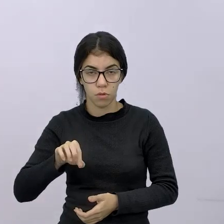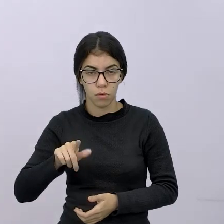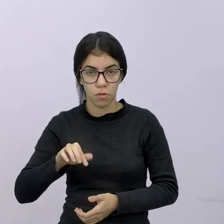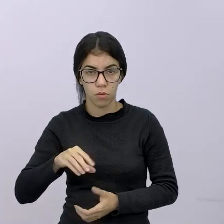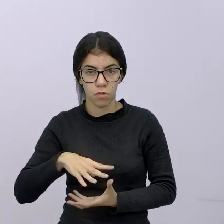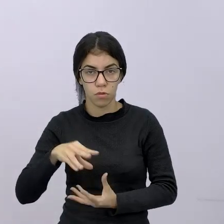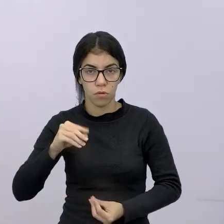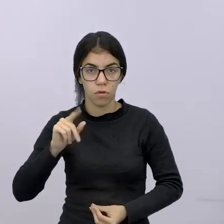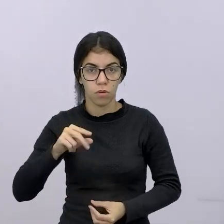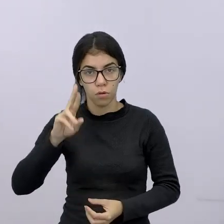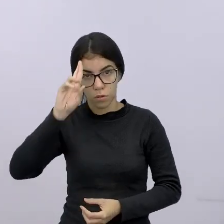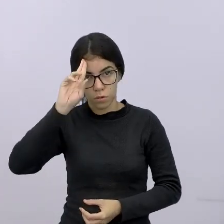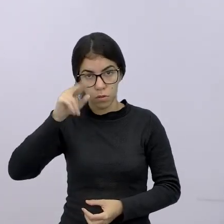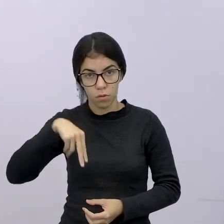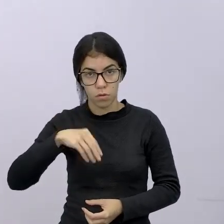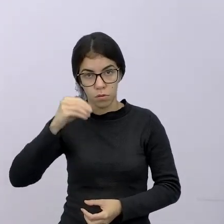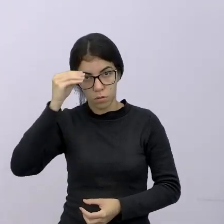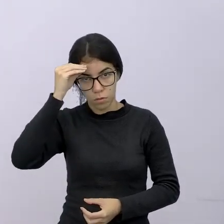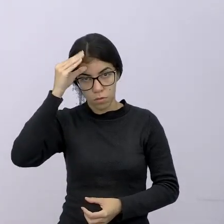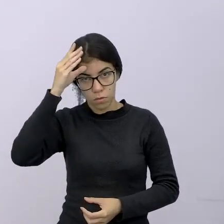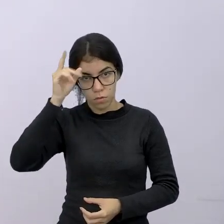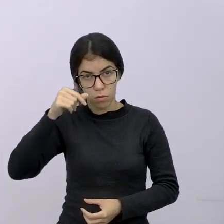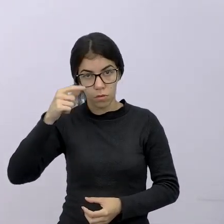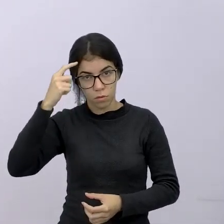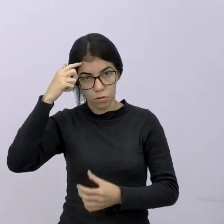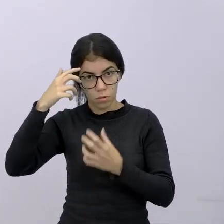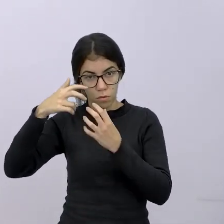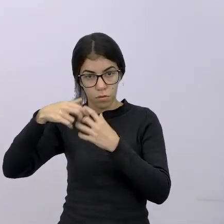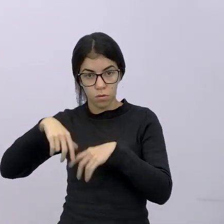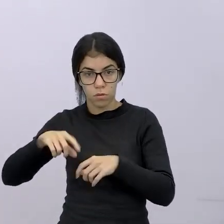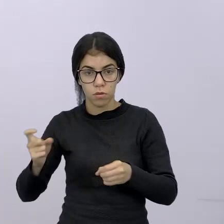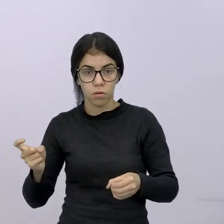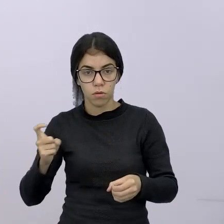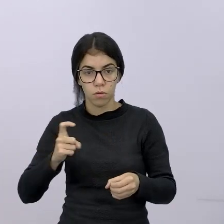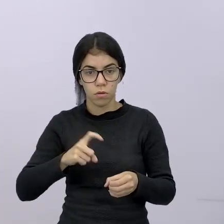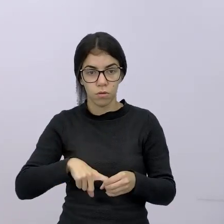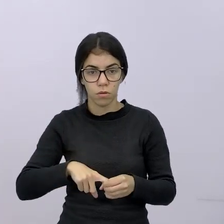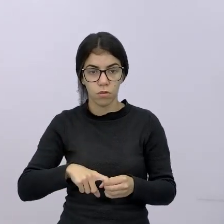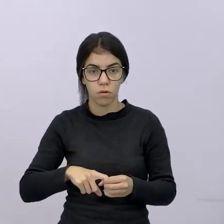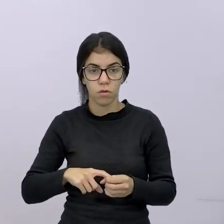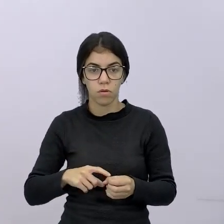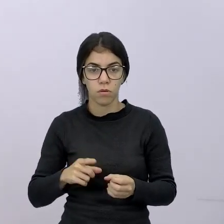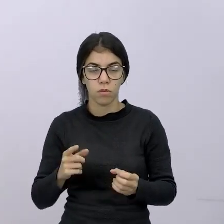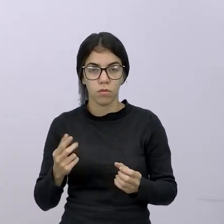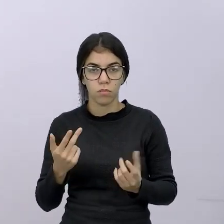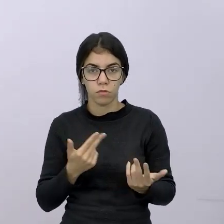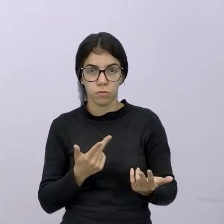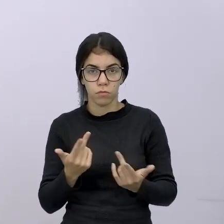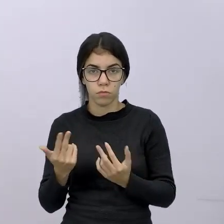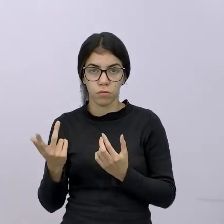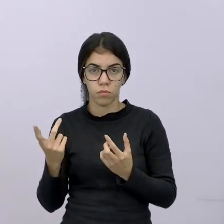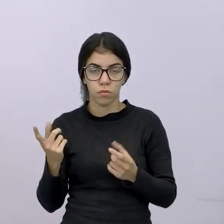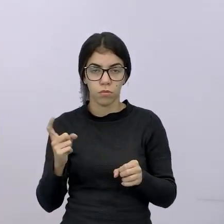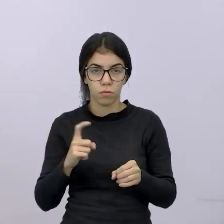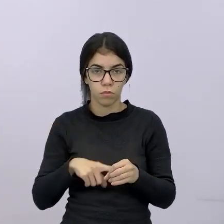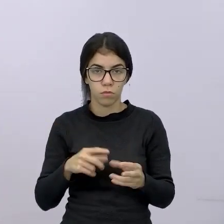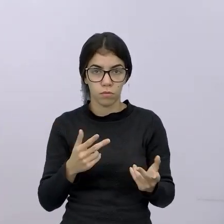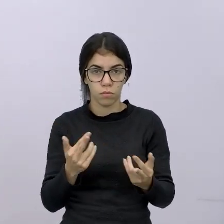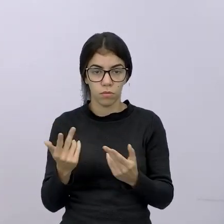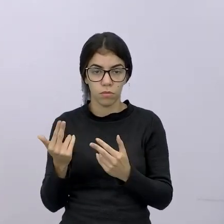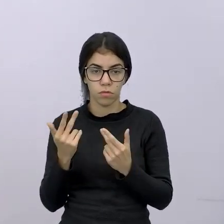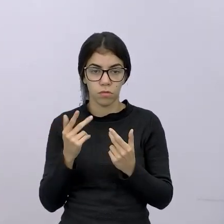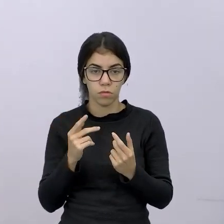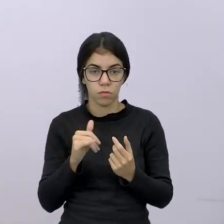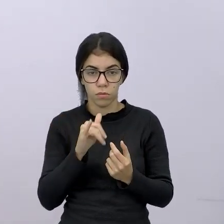a razão, o conhecimento, ele é reflexivo, ele retorna para si mesmo diferente do que